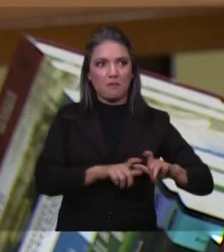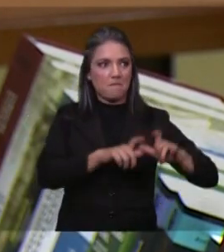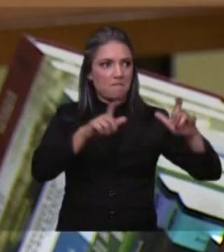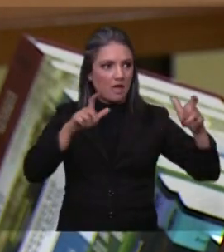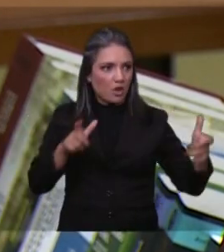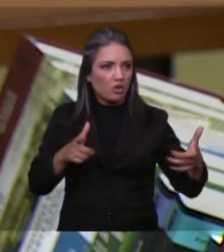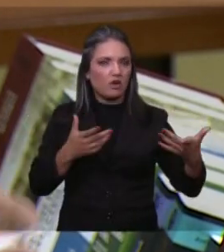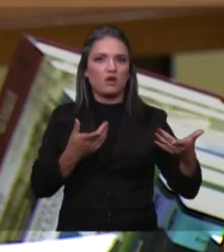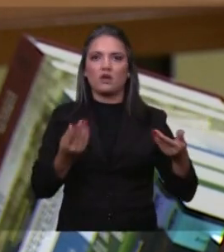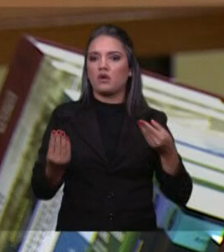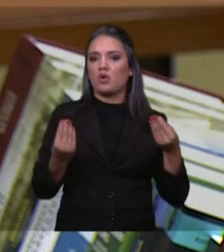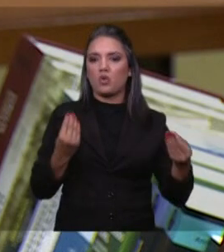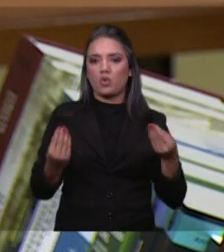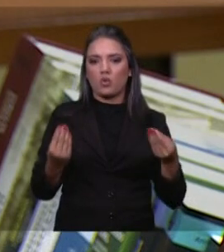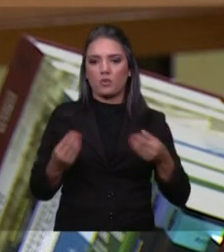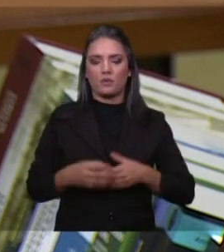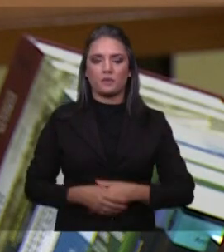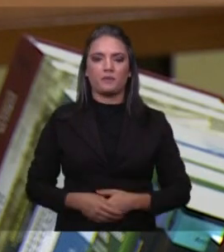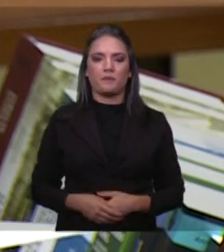do tribunal?